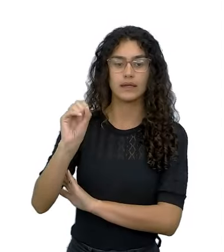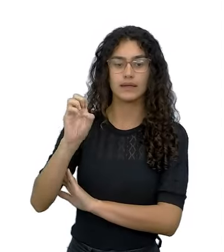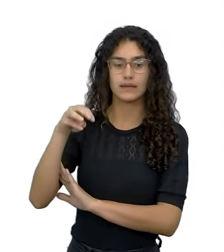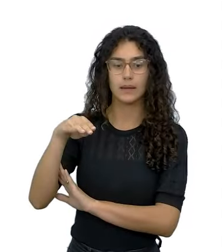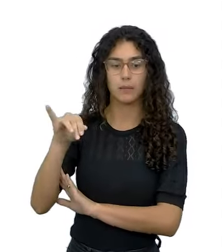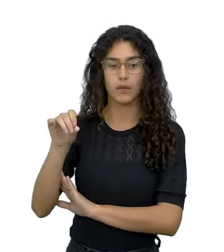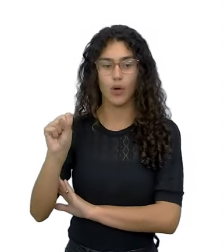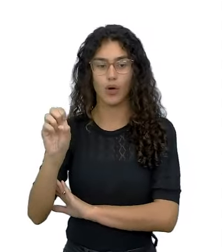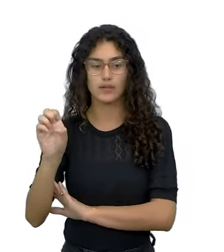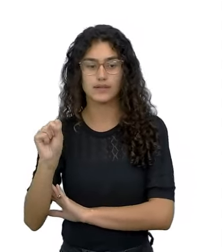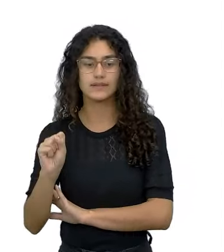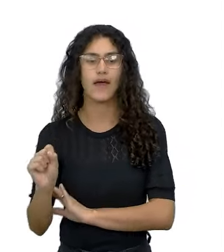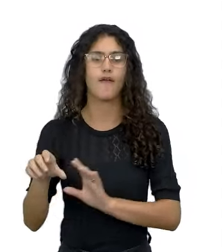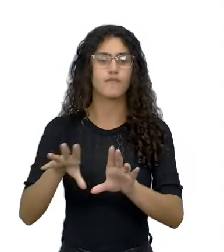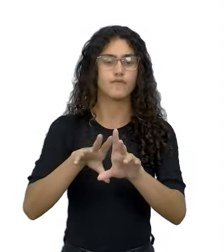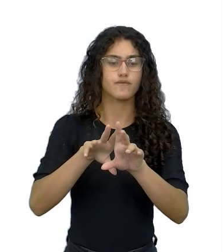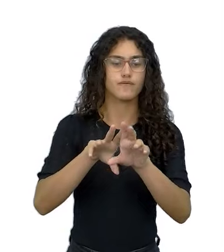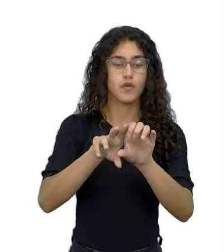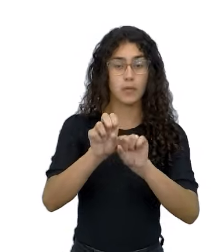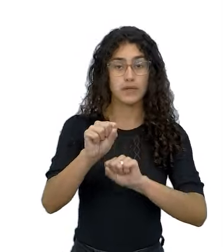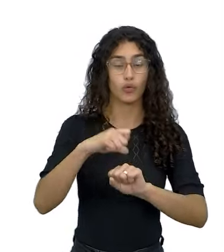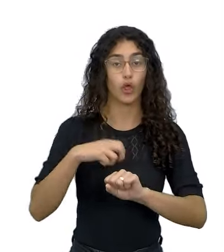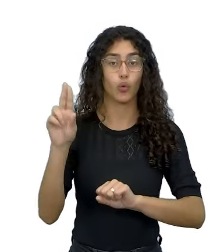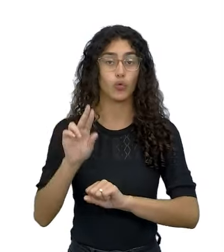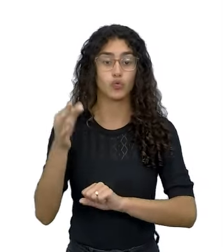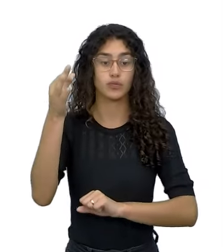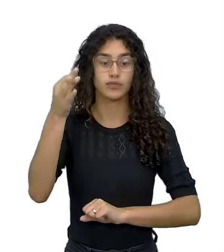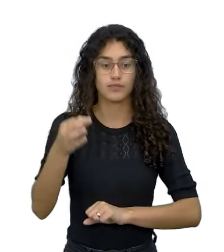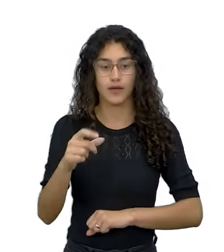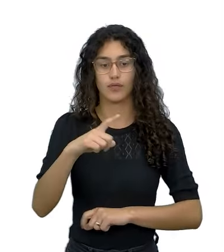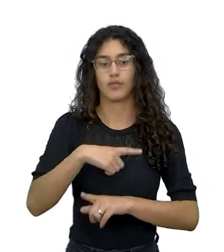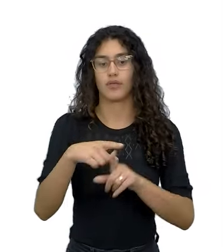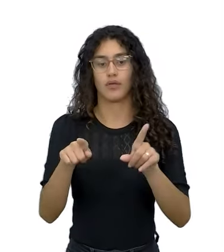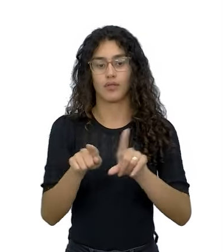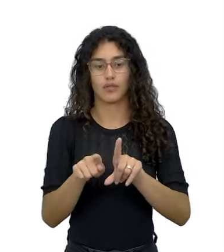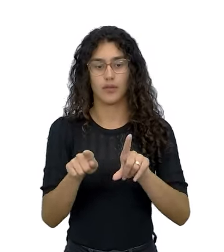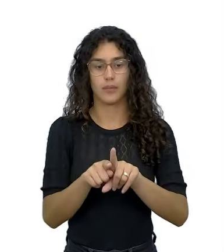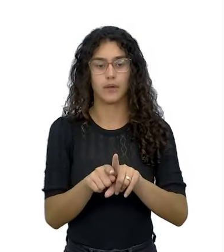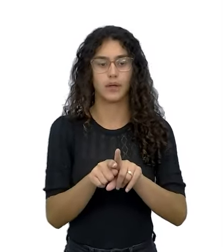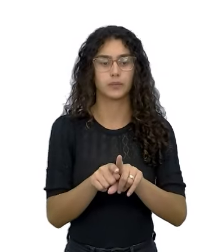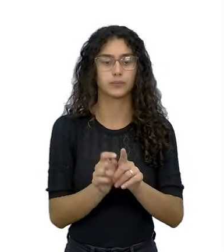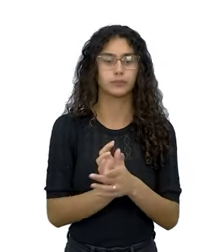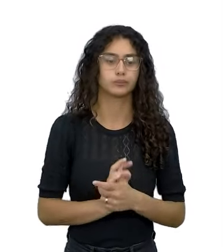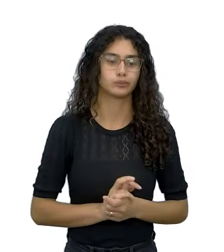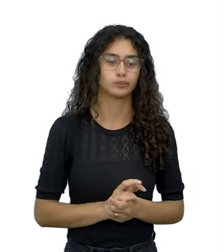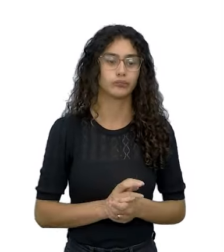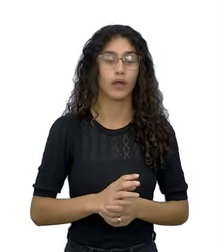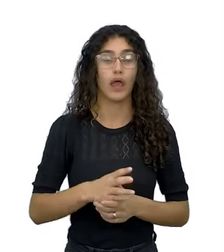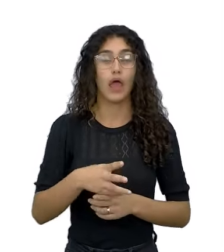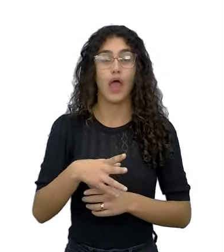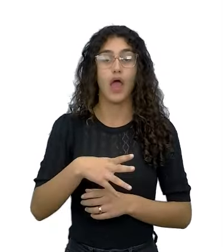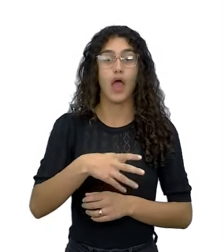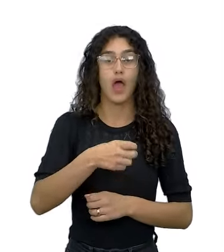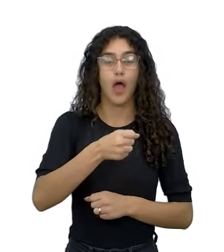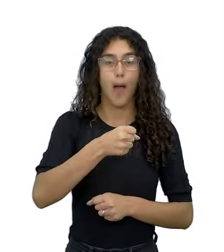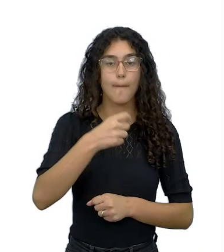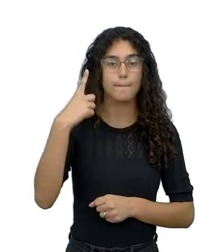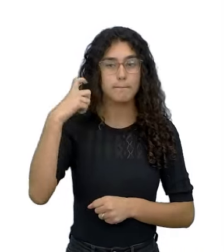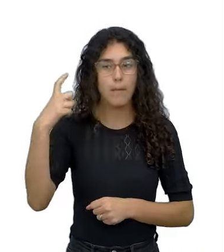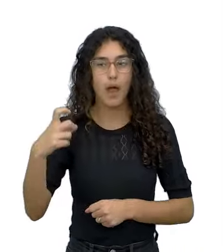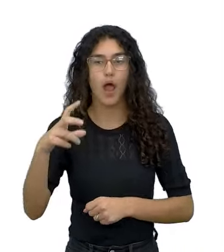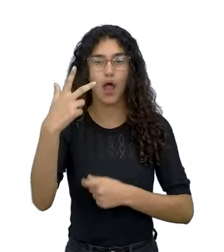formação e o uso adequado das ferramentas de edição de texto, foto, áudio e vídeo, dependendo do